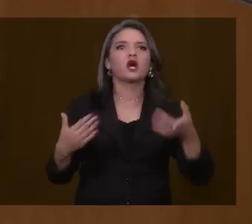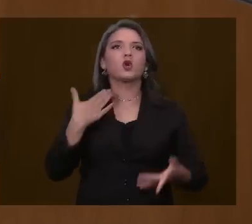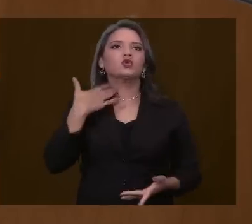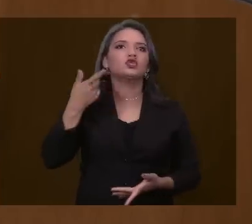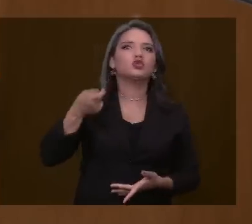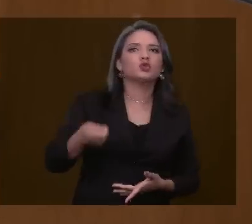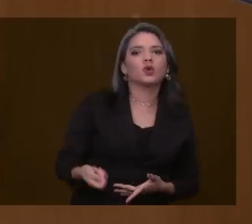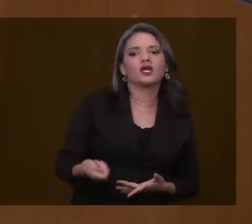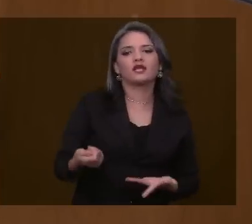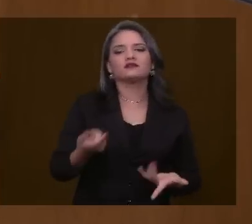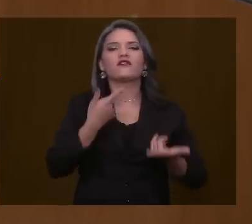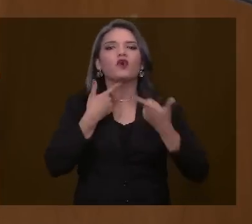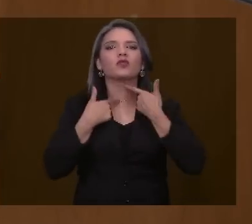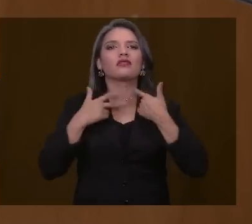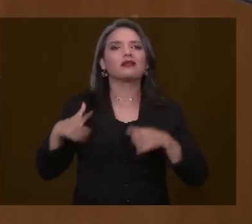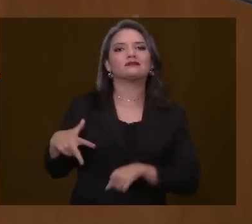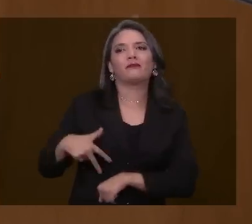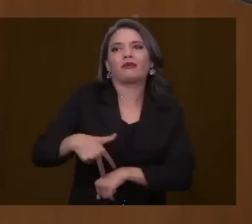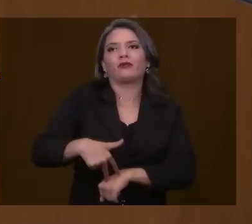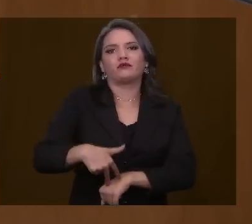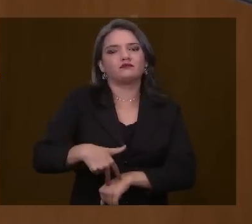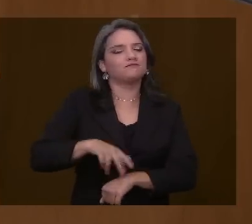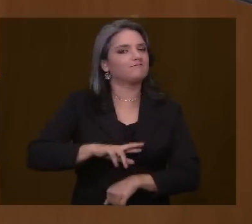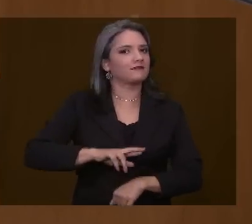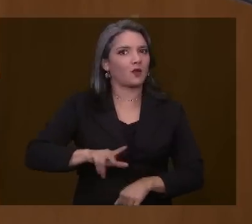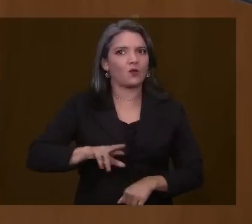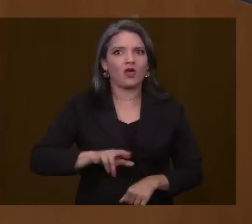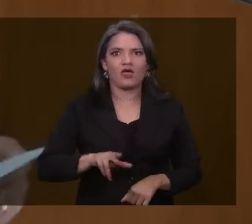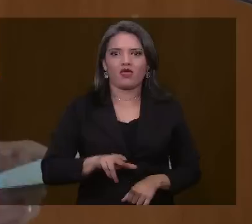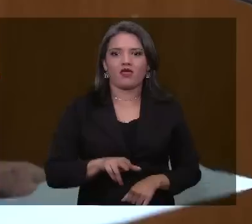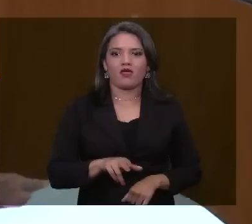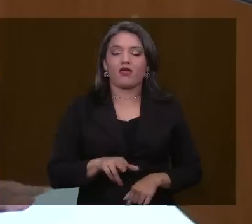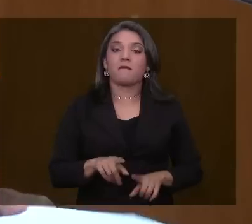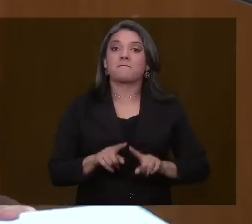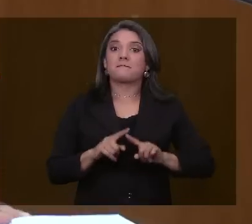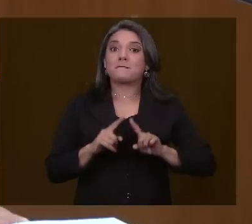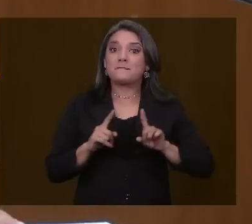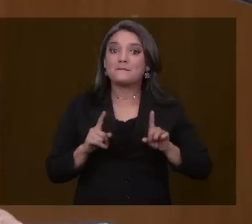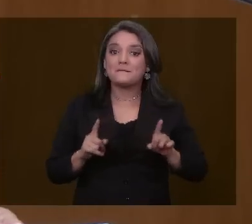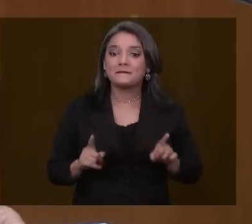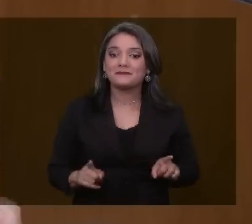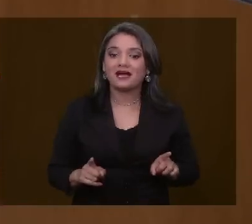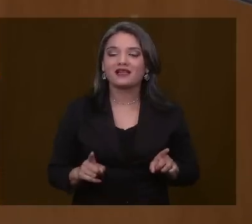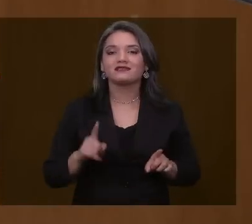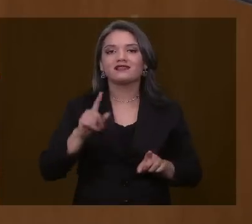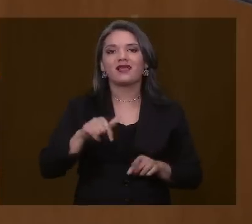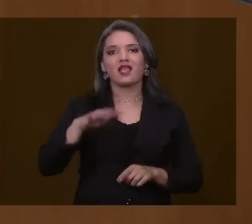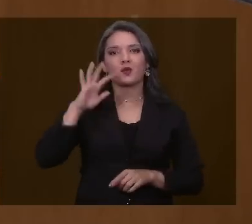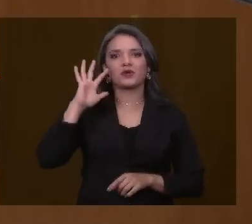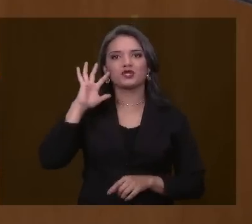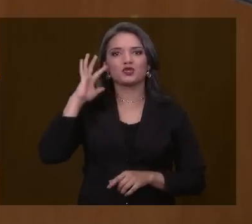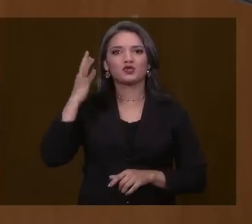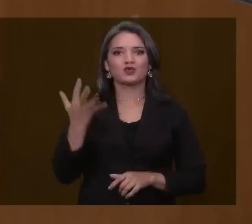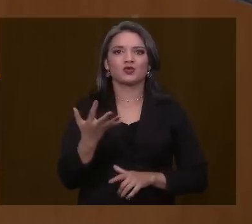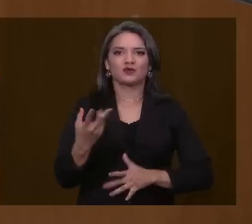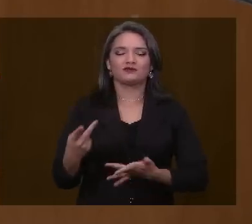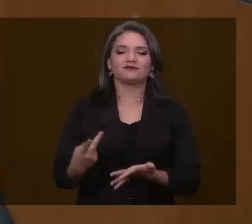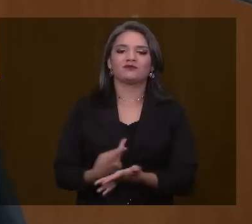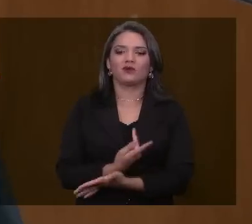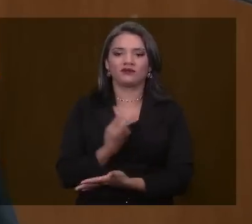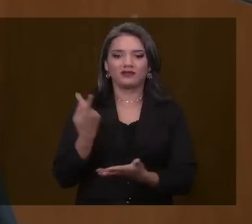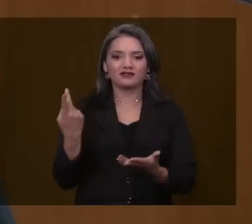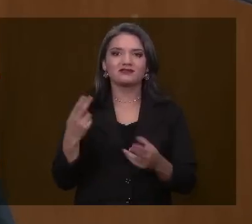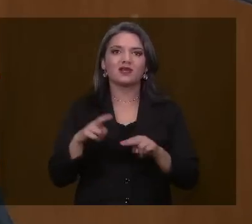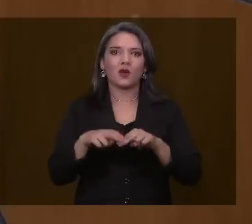por protagonismo. Foi, isso sim, a solução construída pela